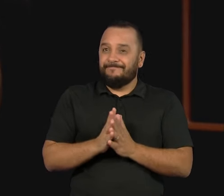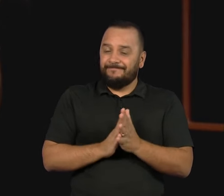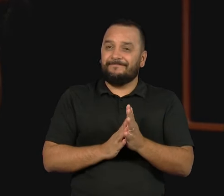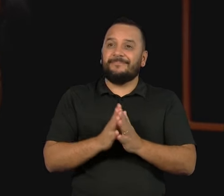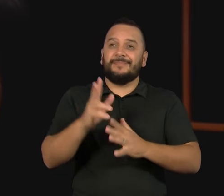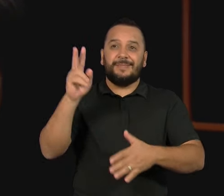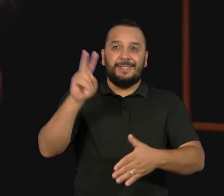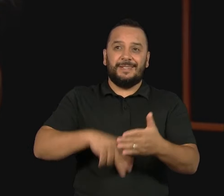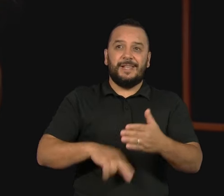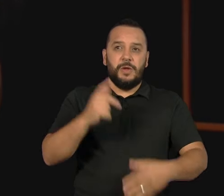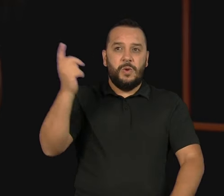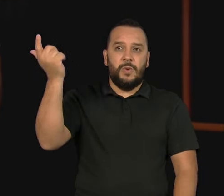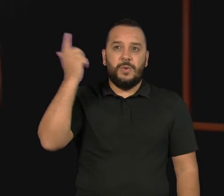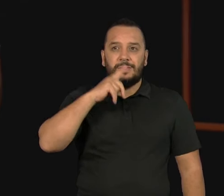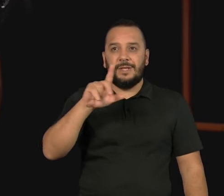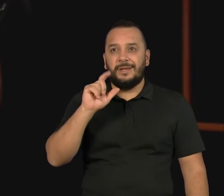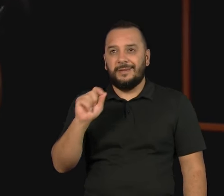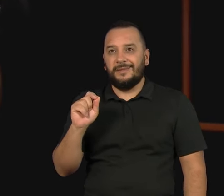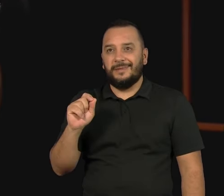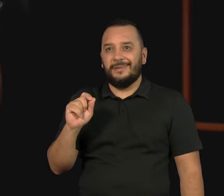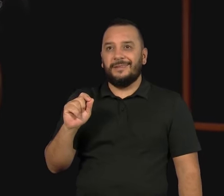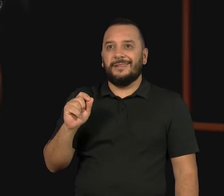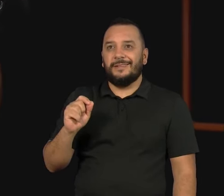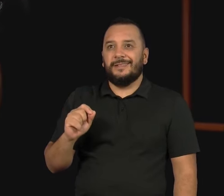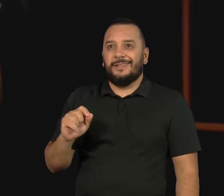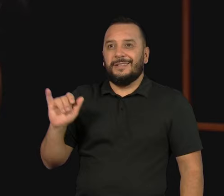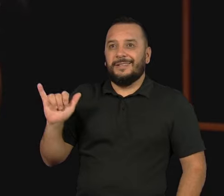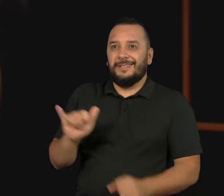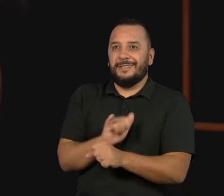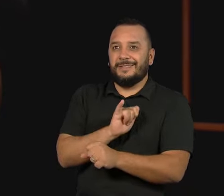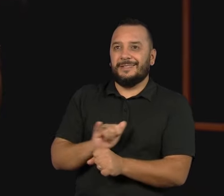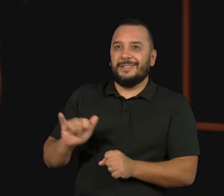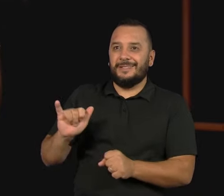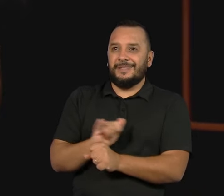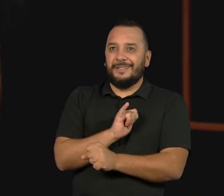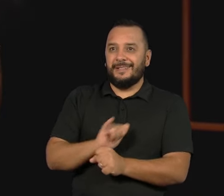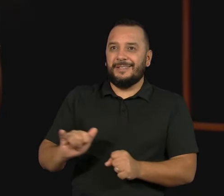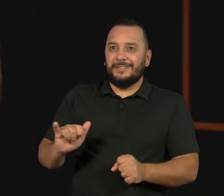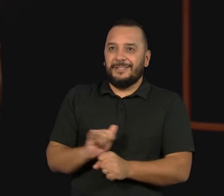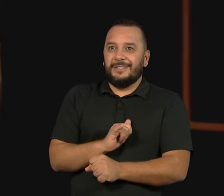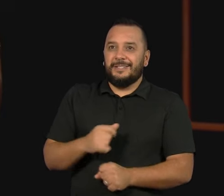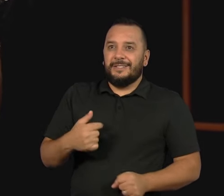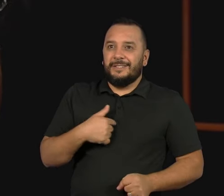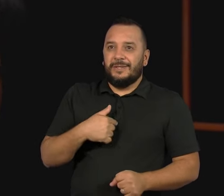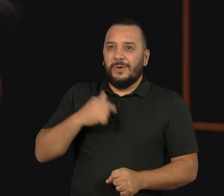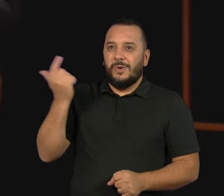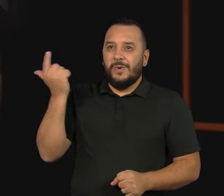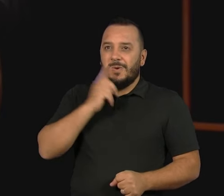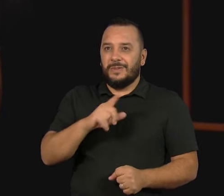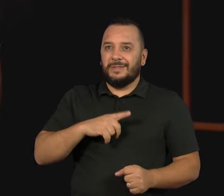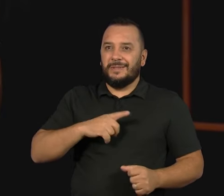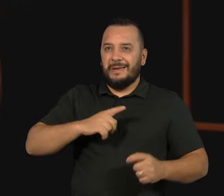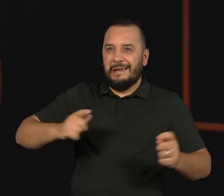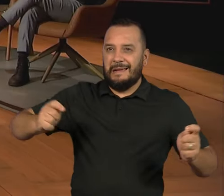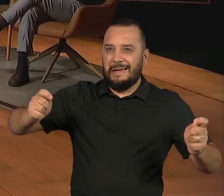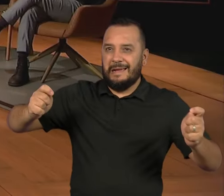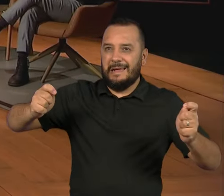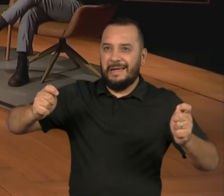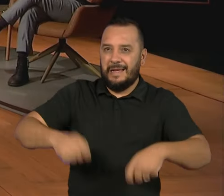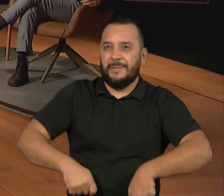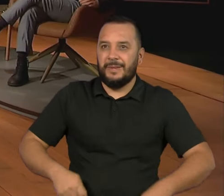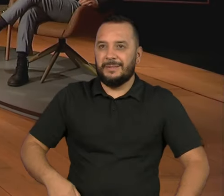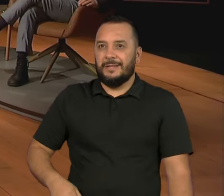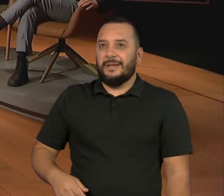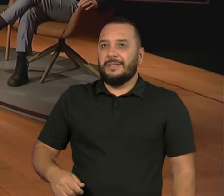eles ganham instrumentos que os tornam mais capazes, né, de